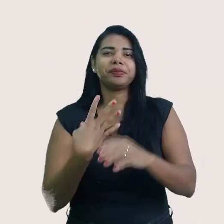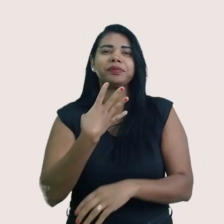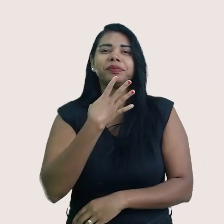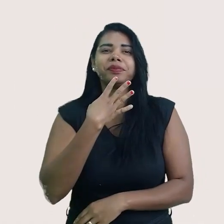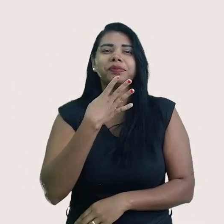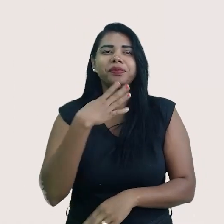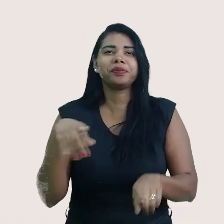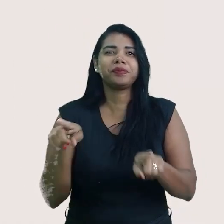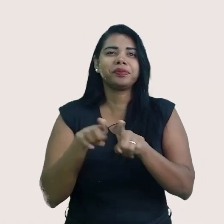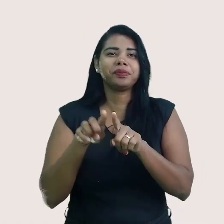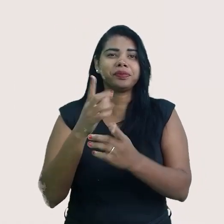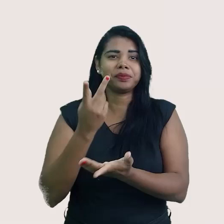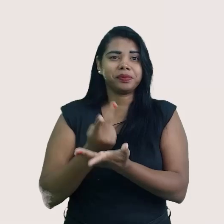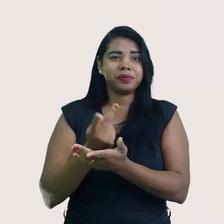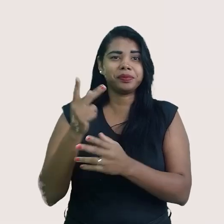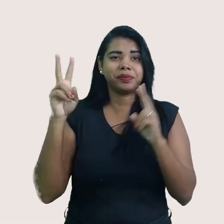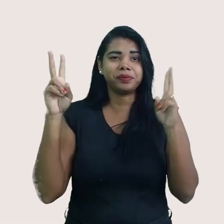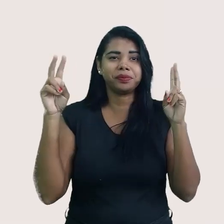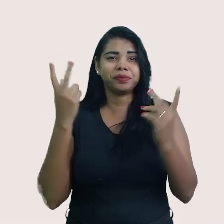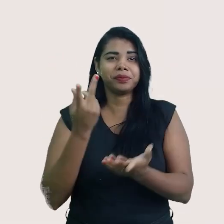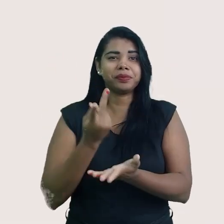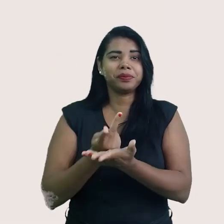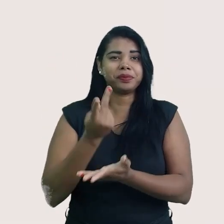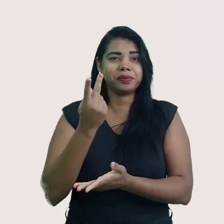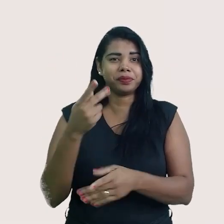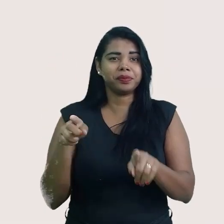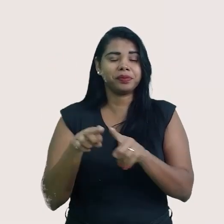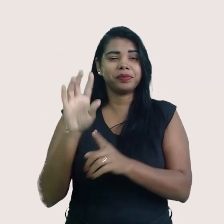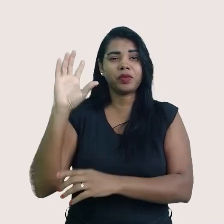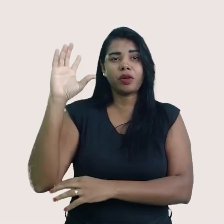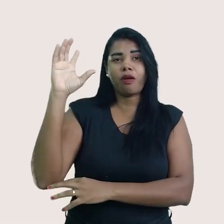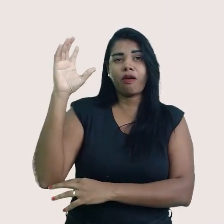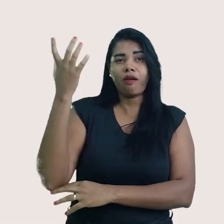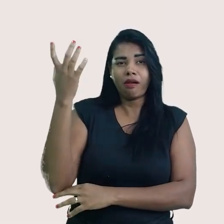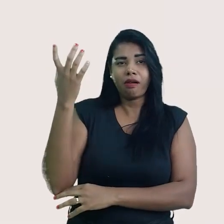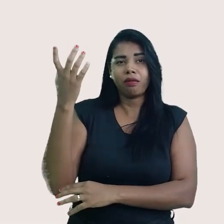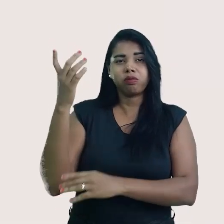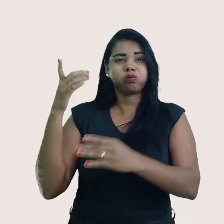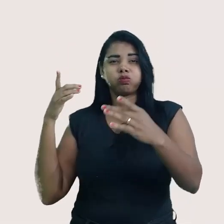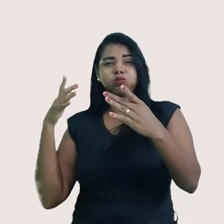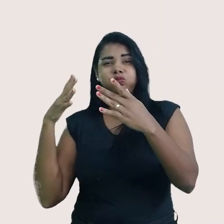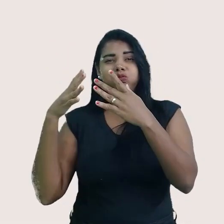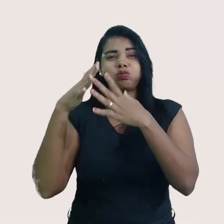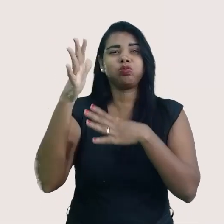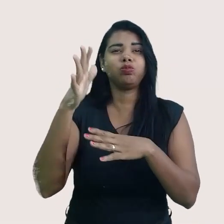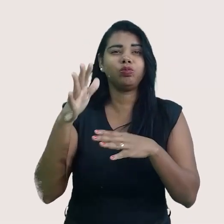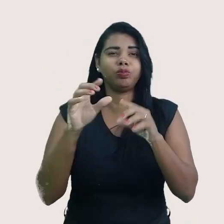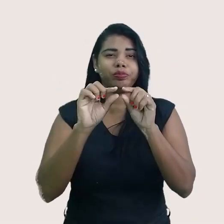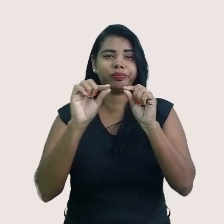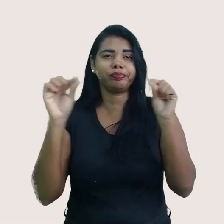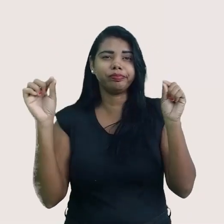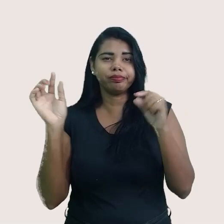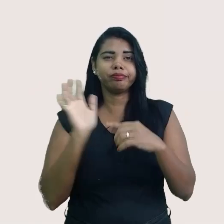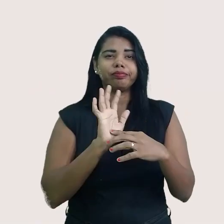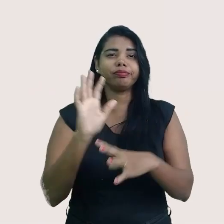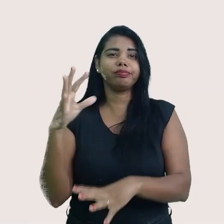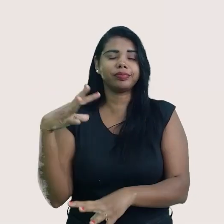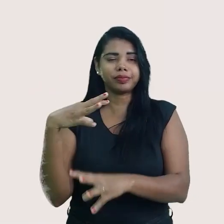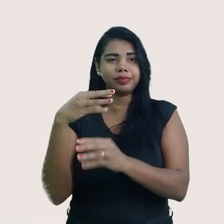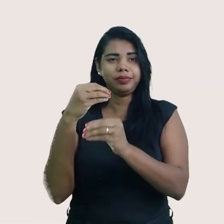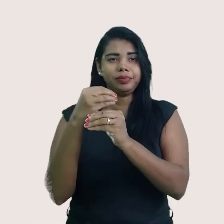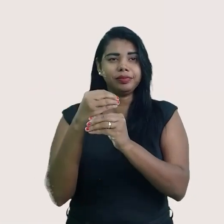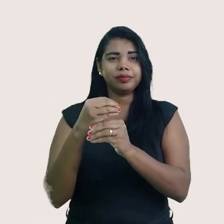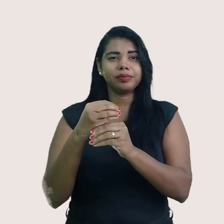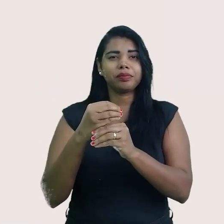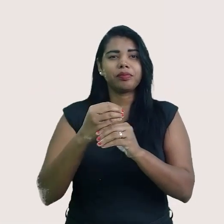como iridescência e ocorre por causa dos fenômenos da interferência da película fina. A figura ilustra o esquema de